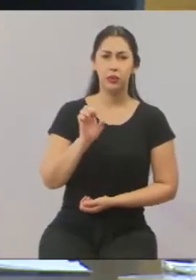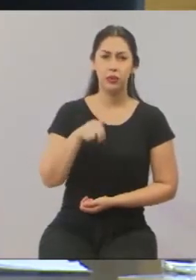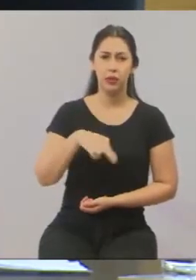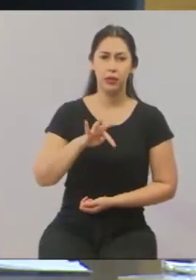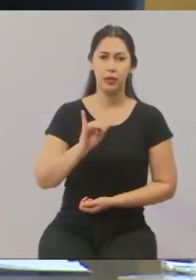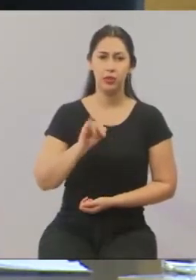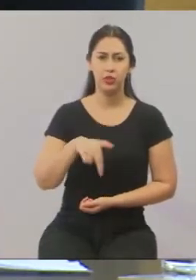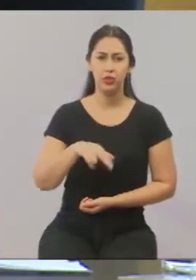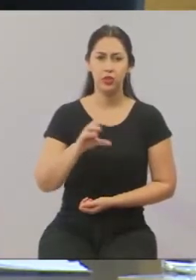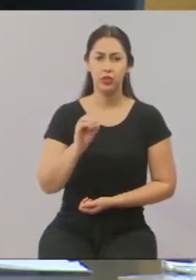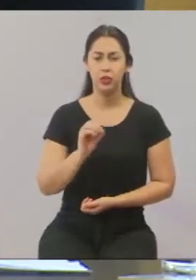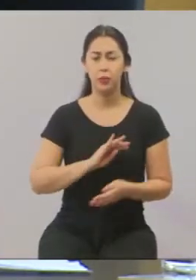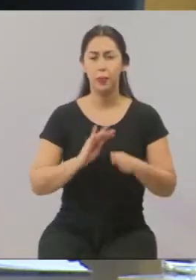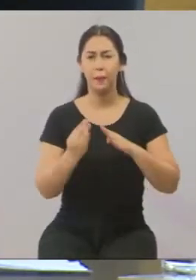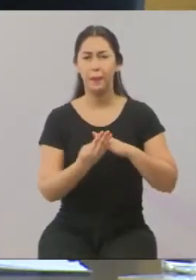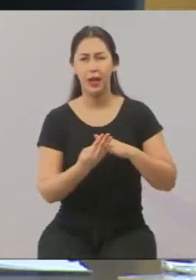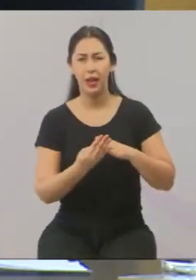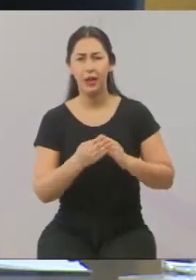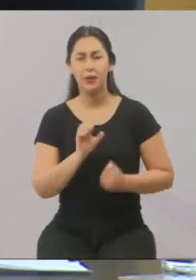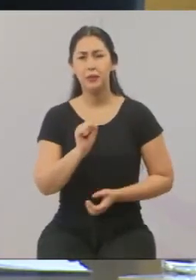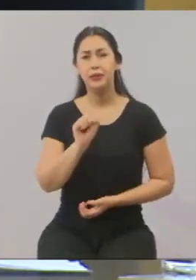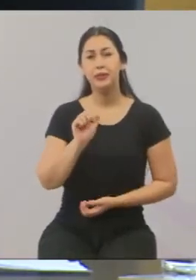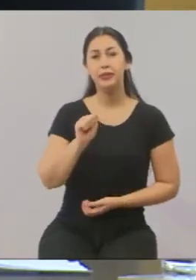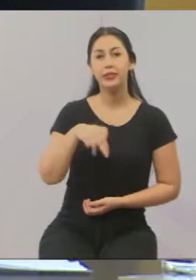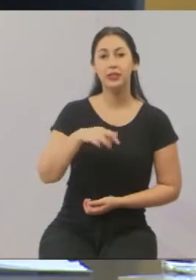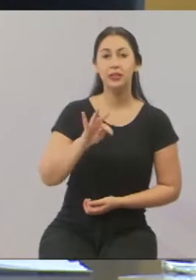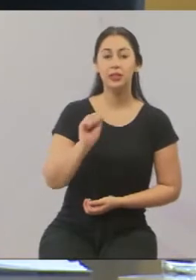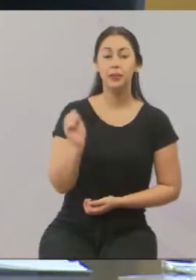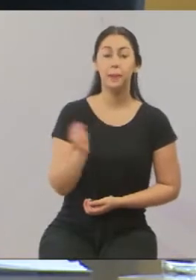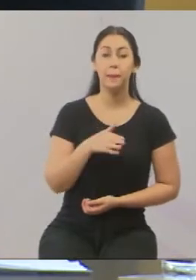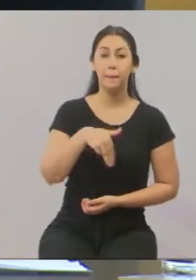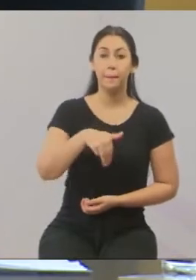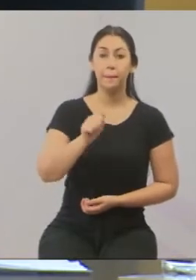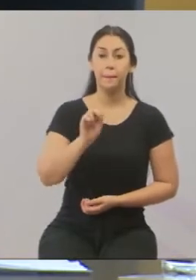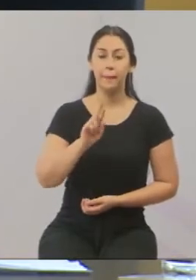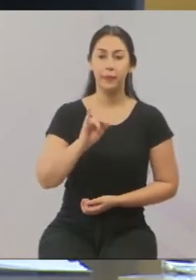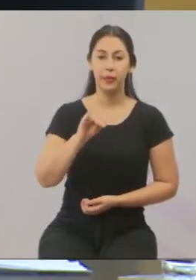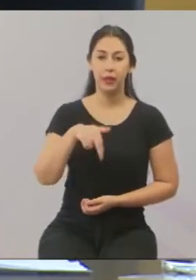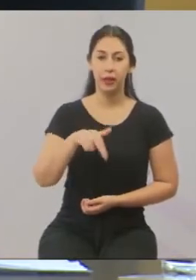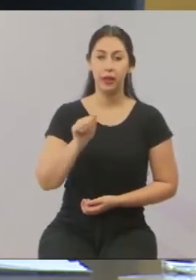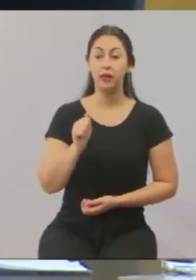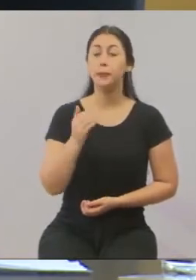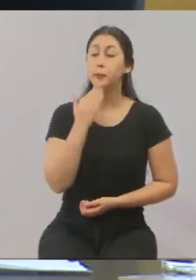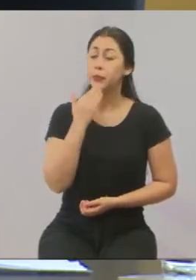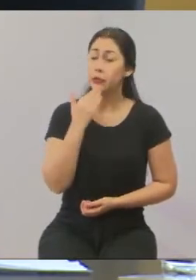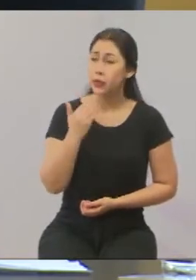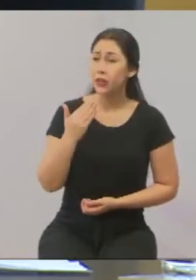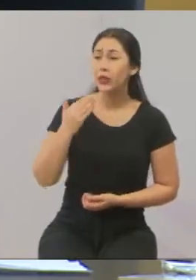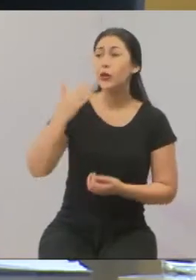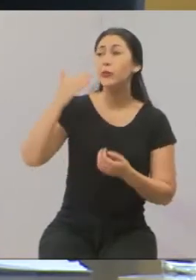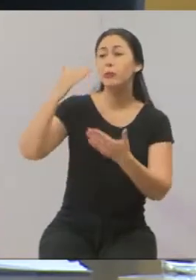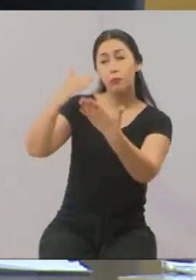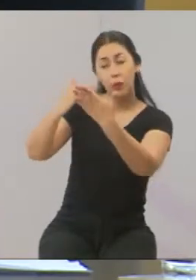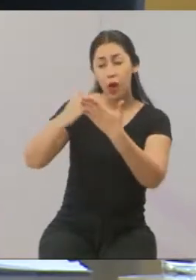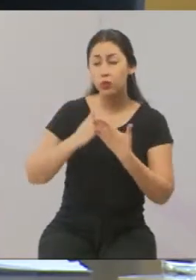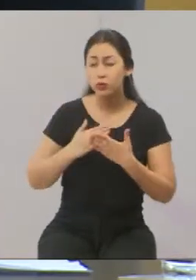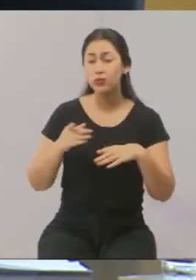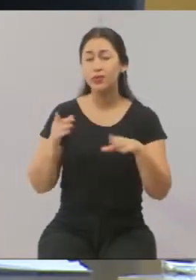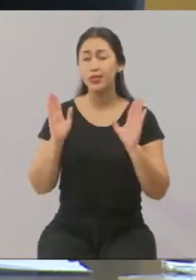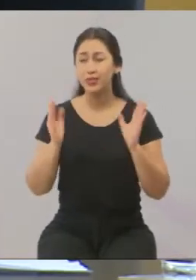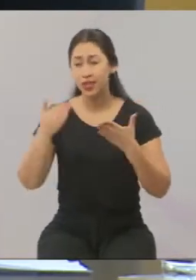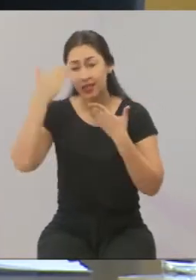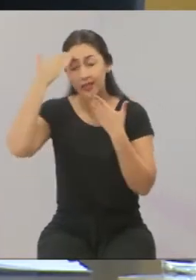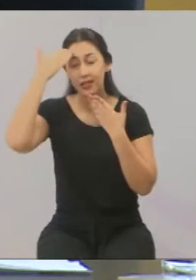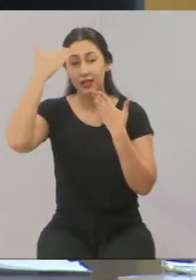Santa Marina, em Jacareí. Assim sendo, muito respeitosamente, recorremos à compreensão e aos préstimos dessa concessionária, antecipando o agradecimento